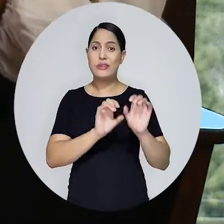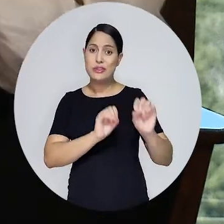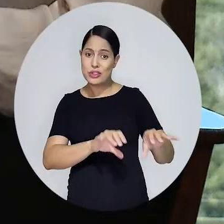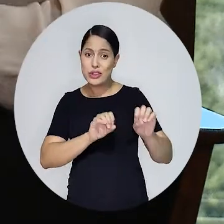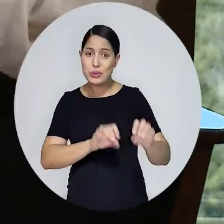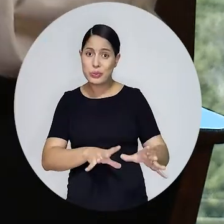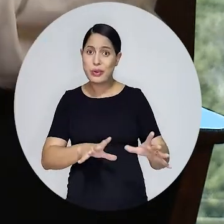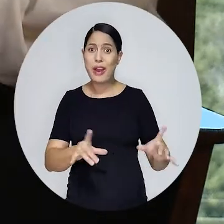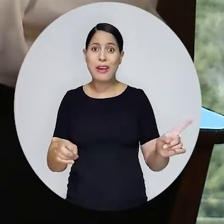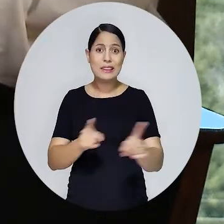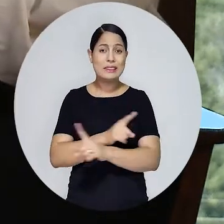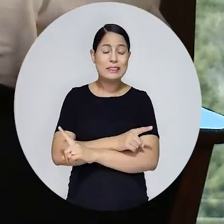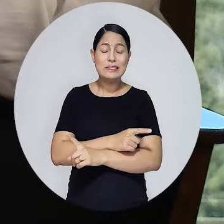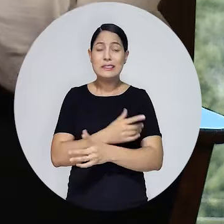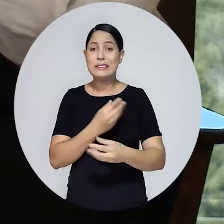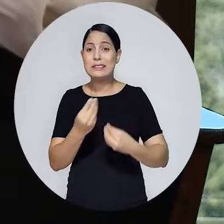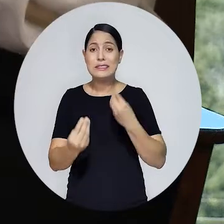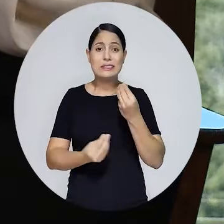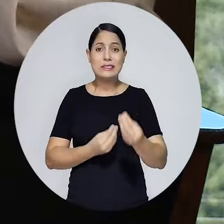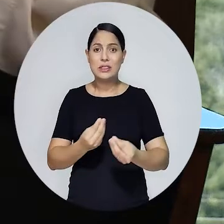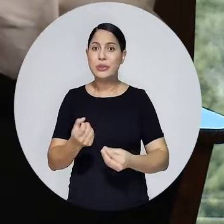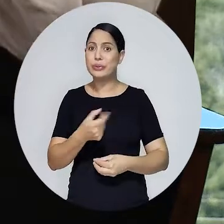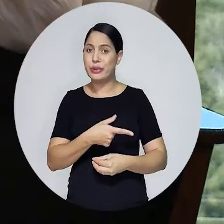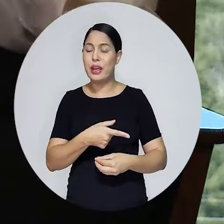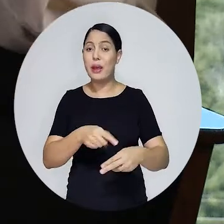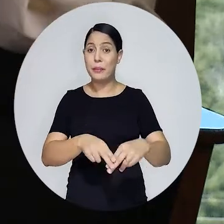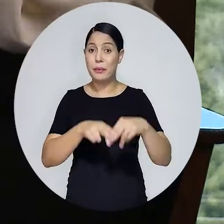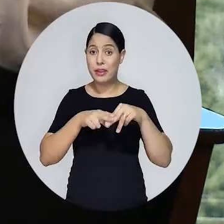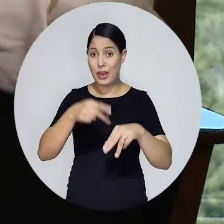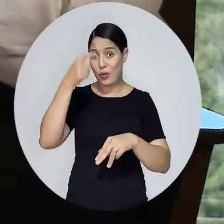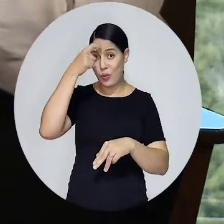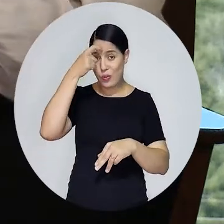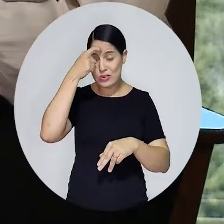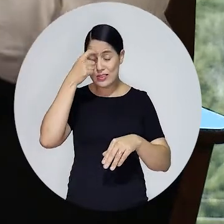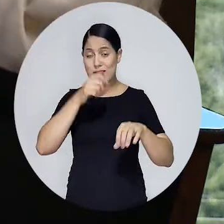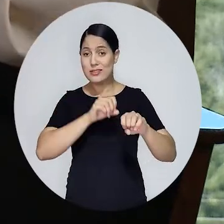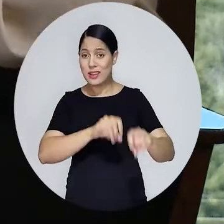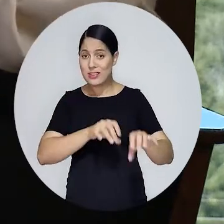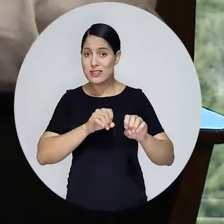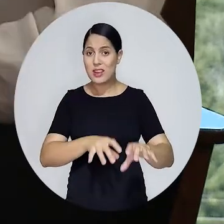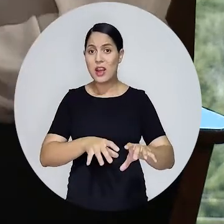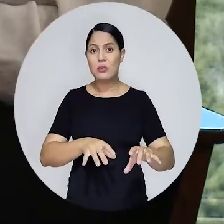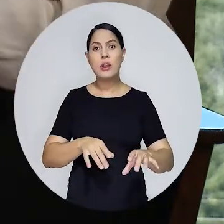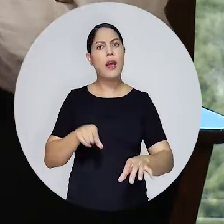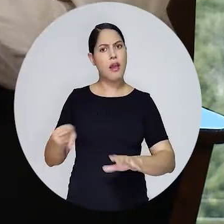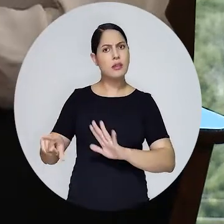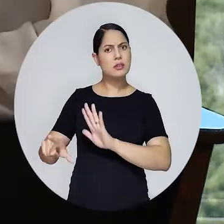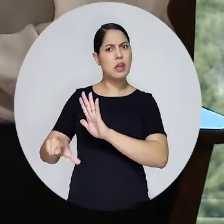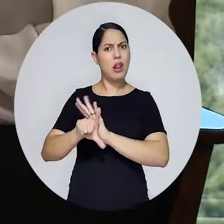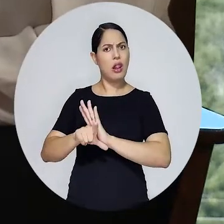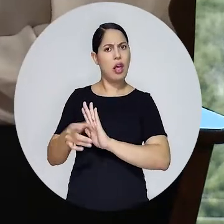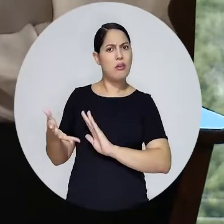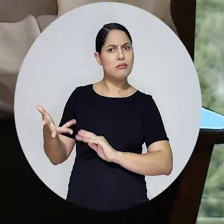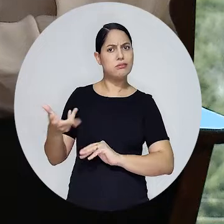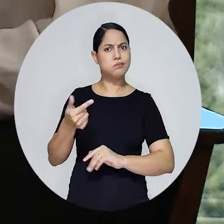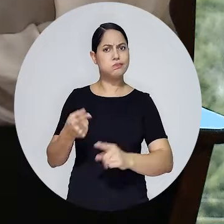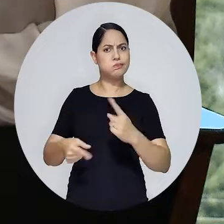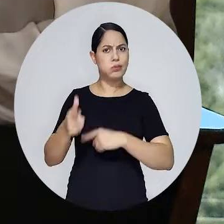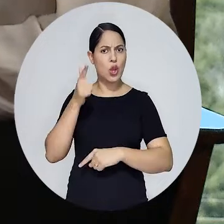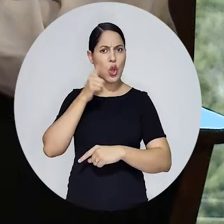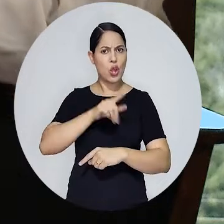né? Porque às vezes a gente não consegue, no sentido da explicação, da conscientização, o que essa lei, por exemplo,